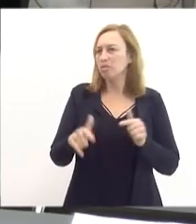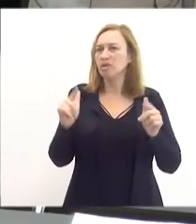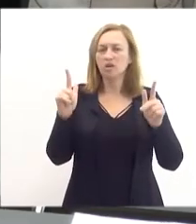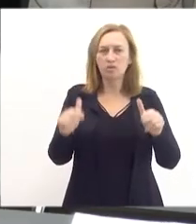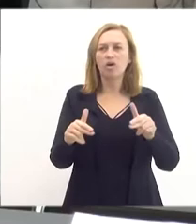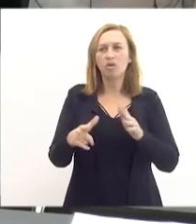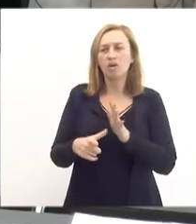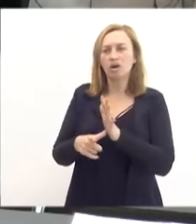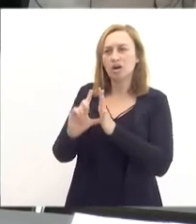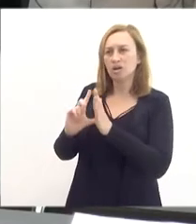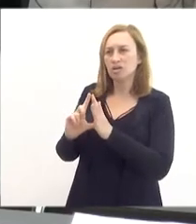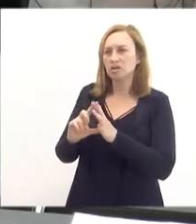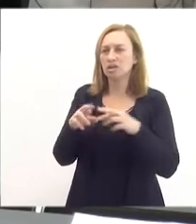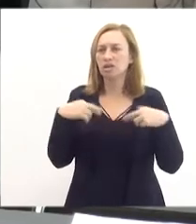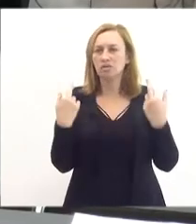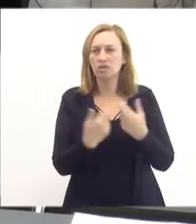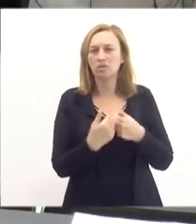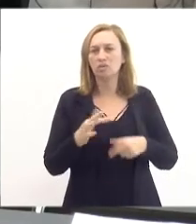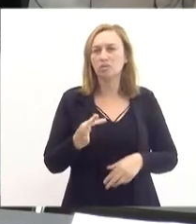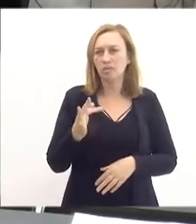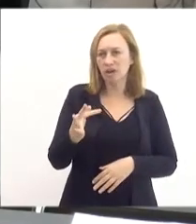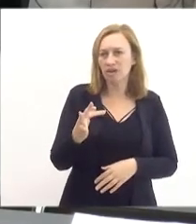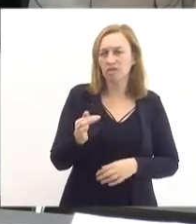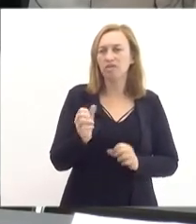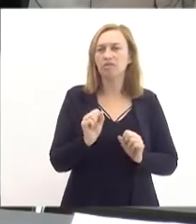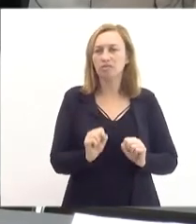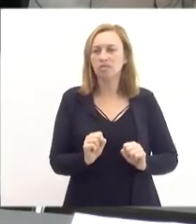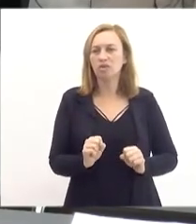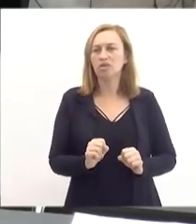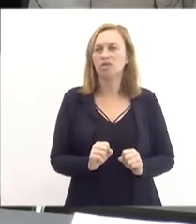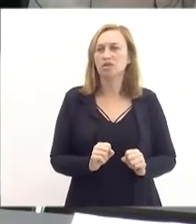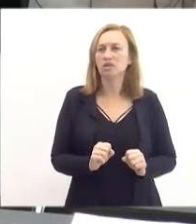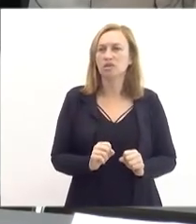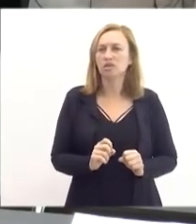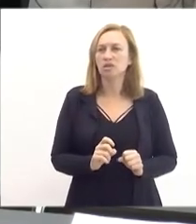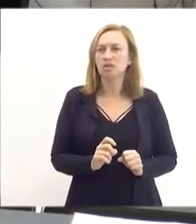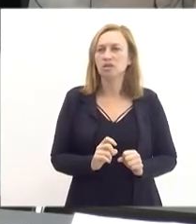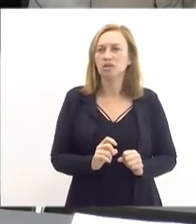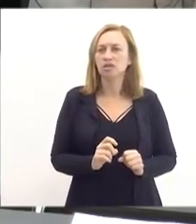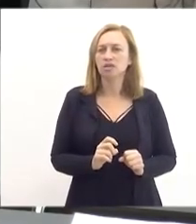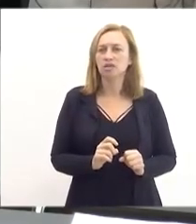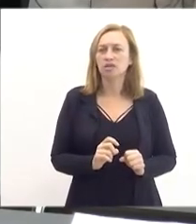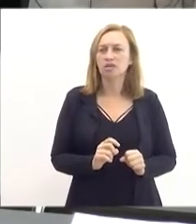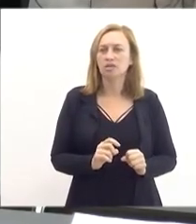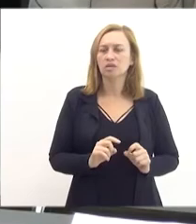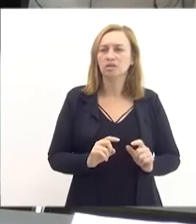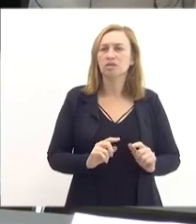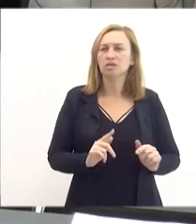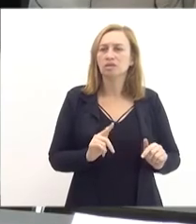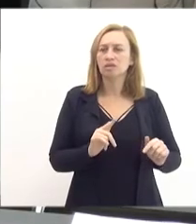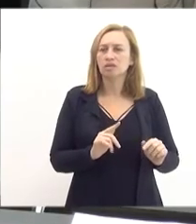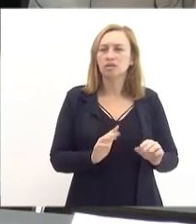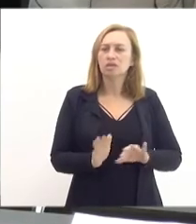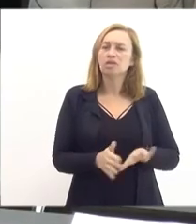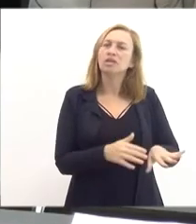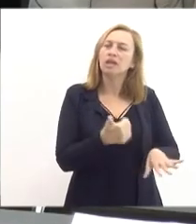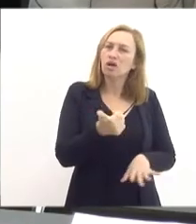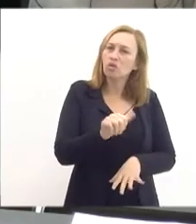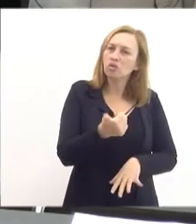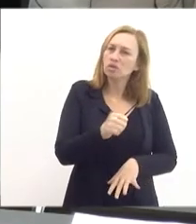das audiências prévias, isso pode inviabilizar a operacionalidade. E na